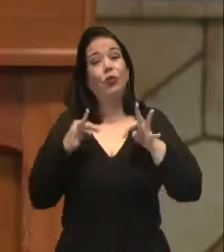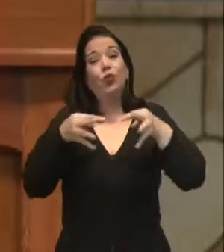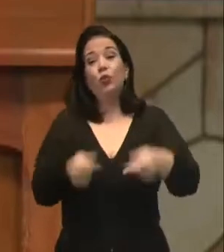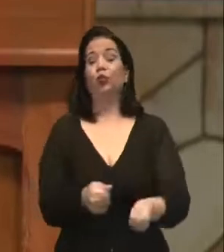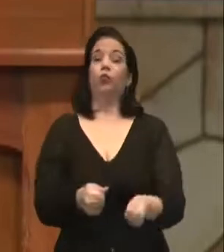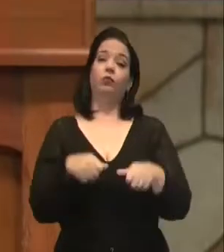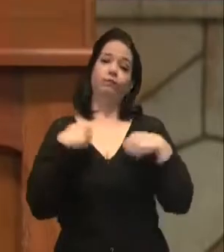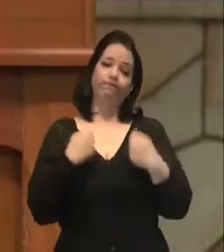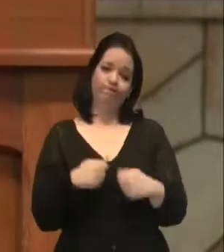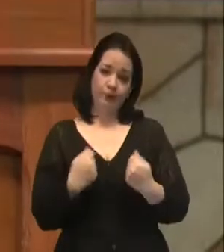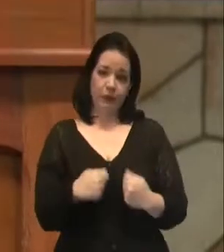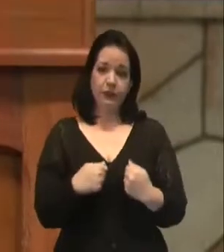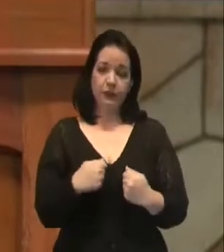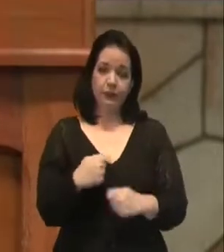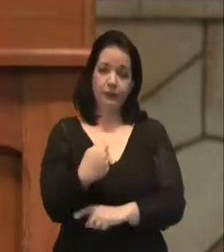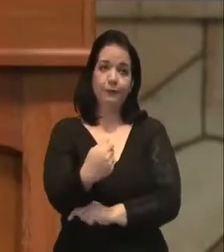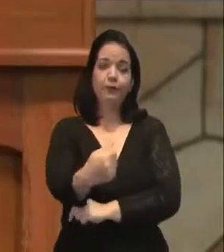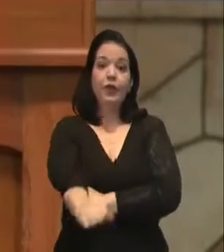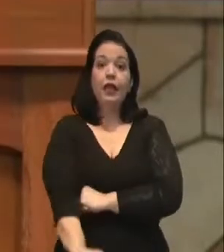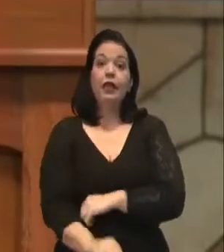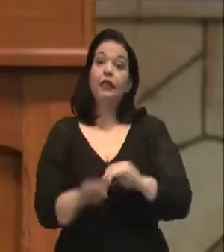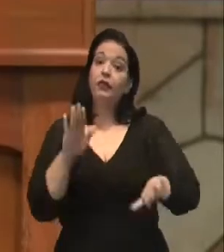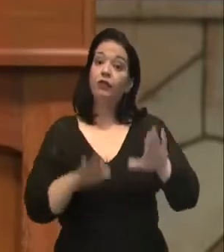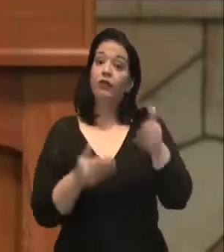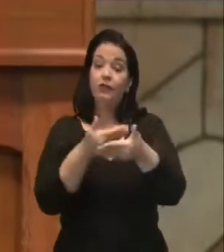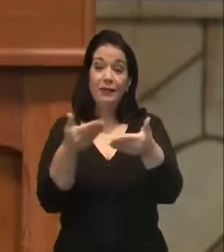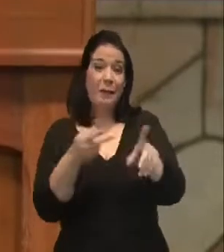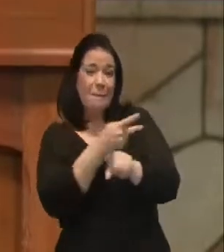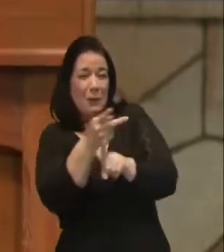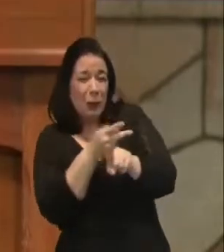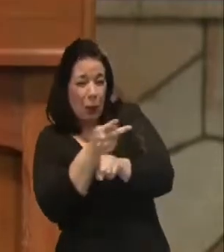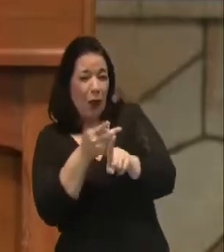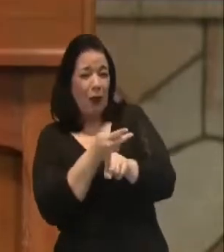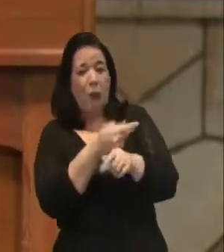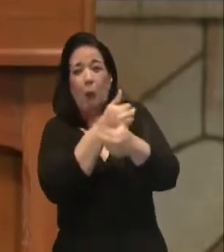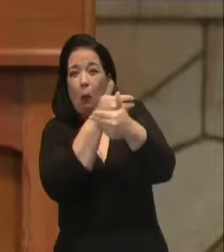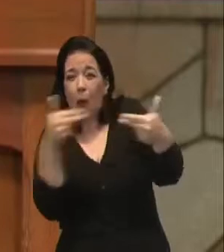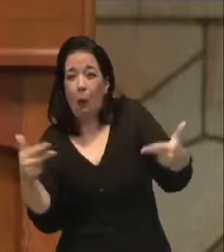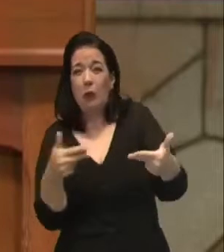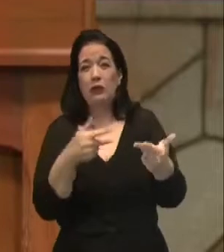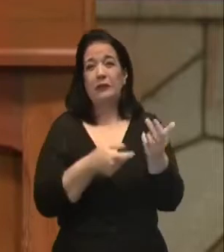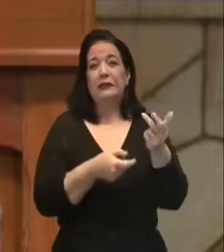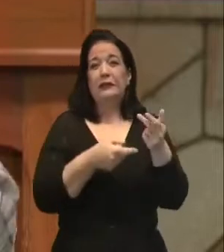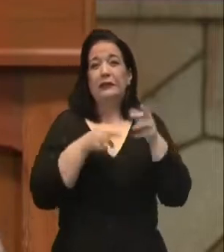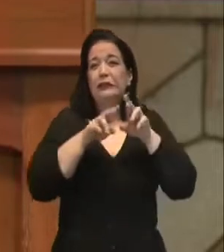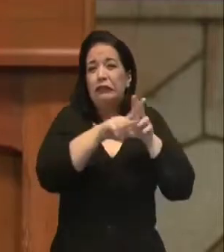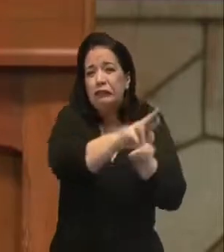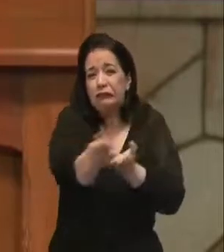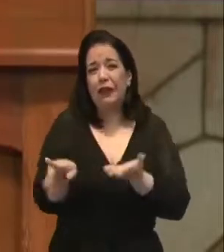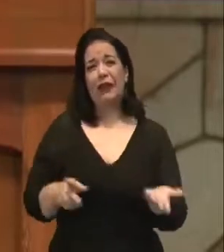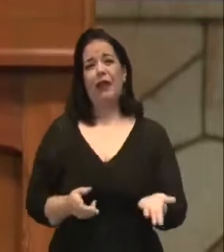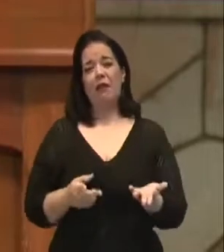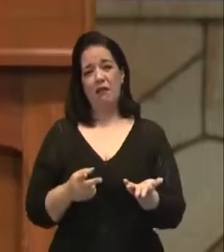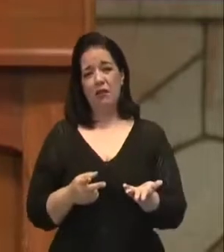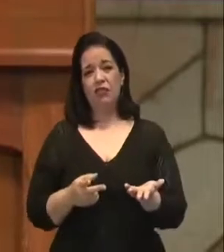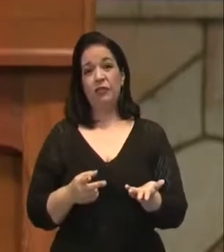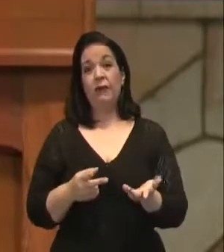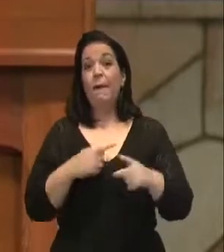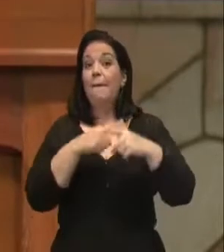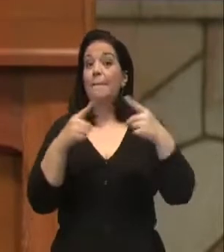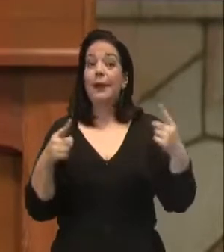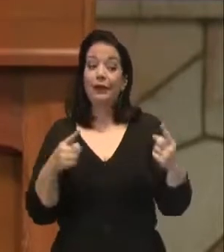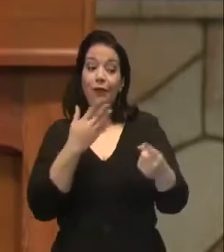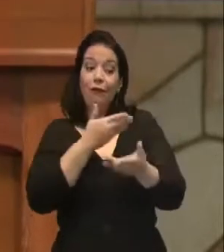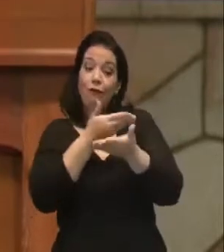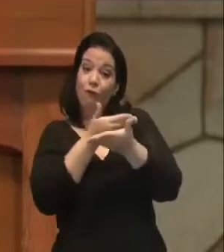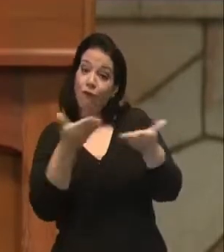coisas, mas você tem se esquecido, ou talvez você mesmo não se dê conta de que Deus já nos deu tudo